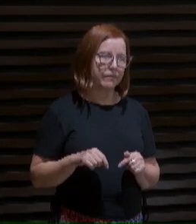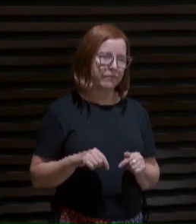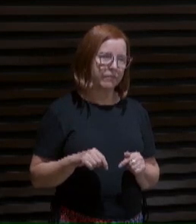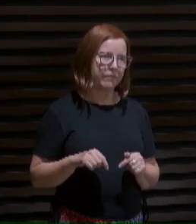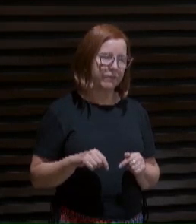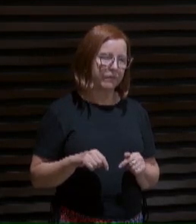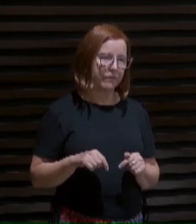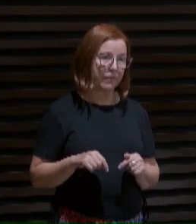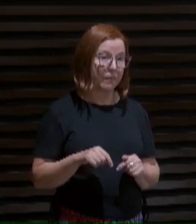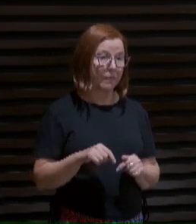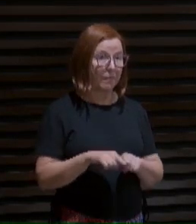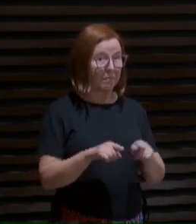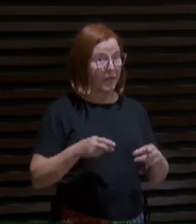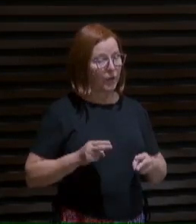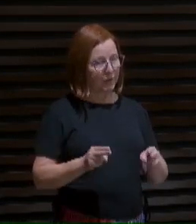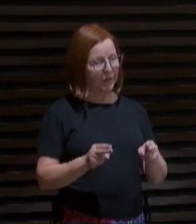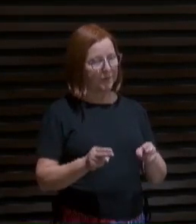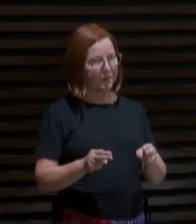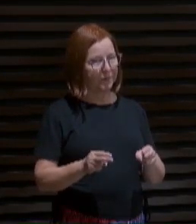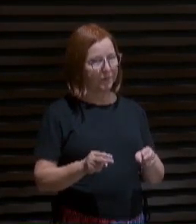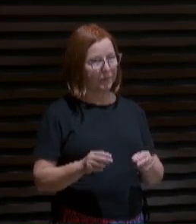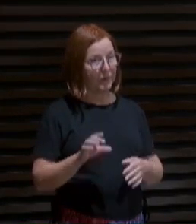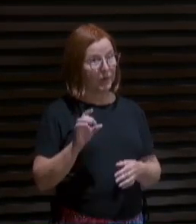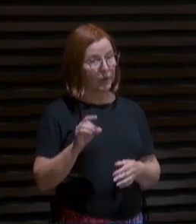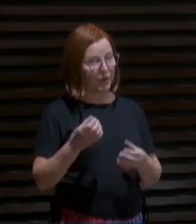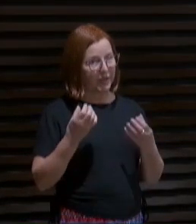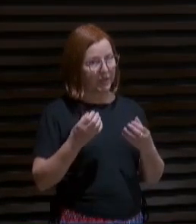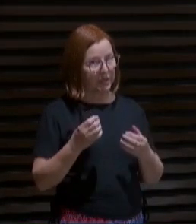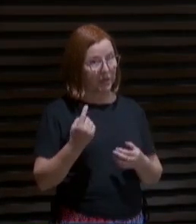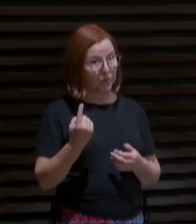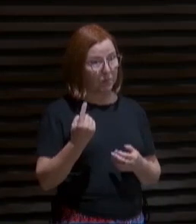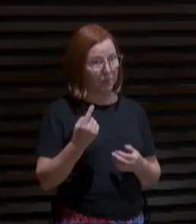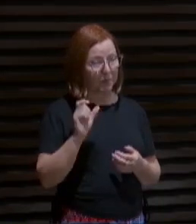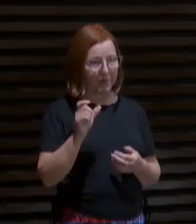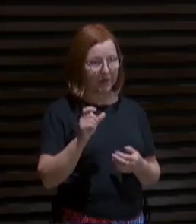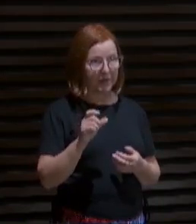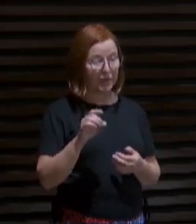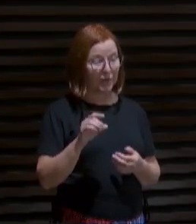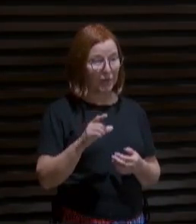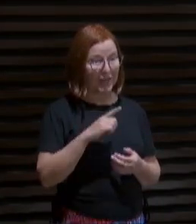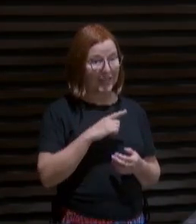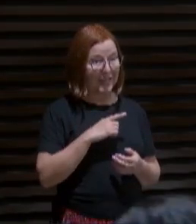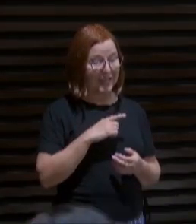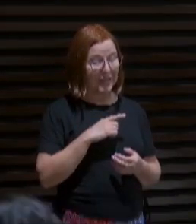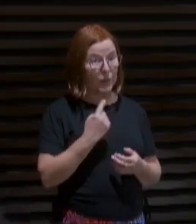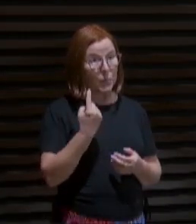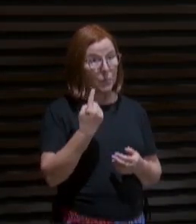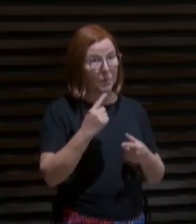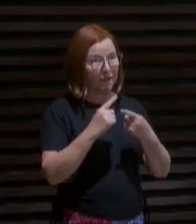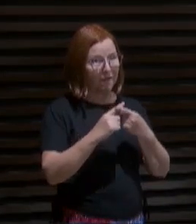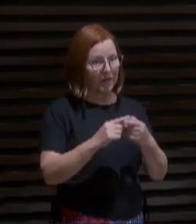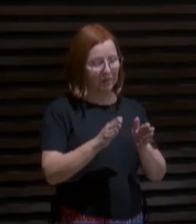Nós vamos continuar, mas eu só queria olhar uma palavra que só existe uma vez na